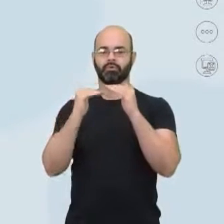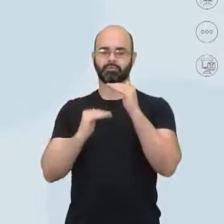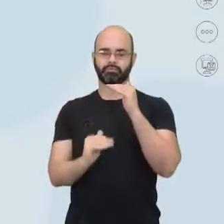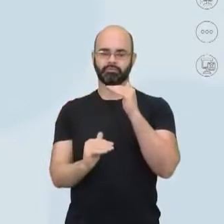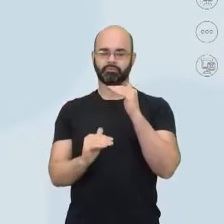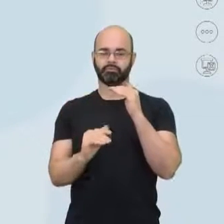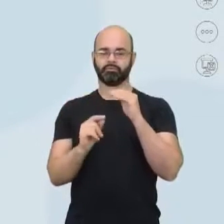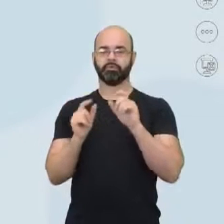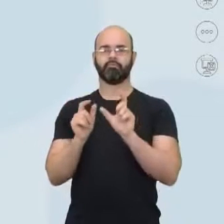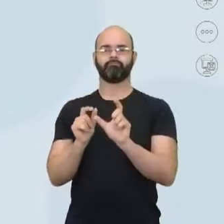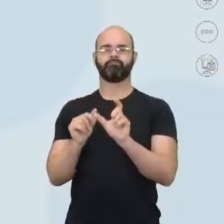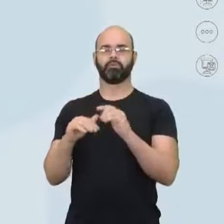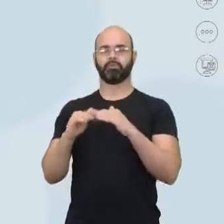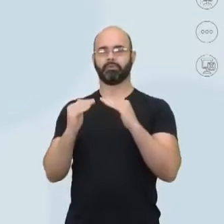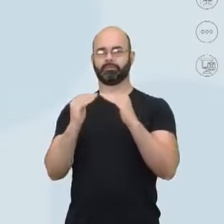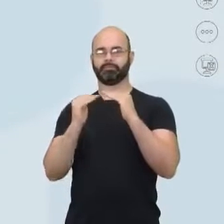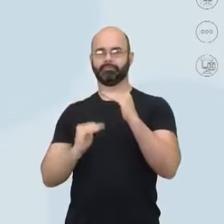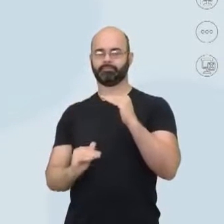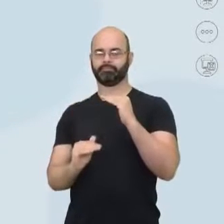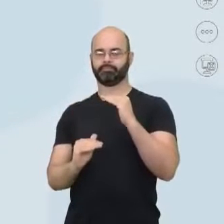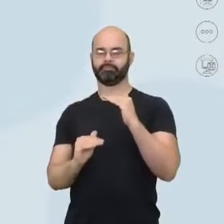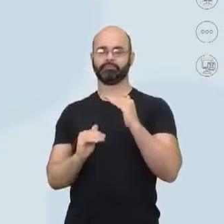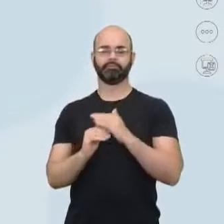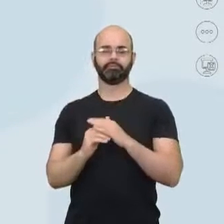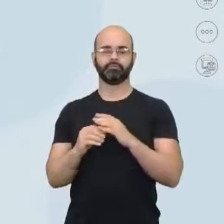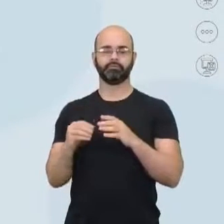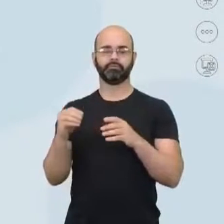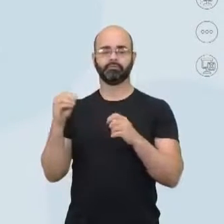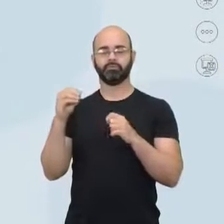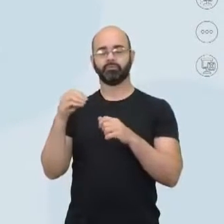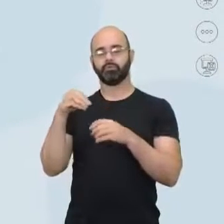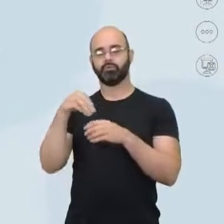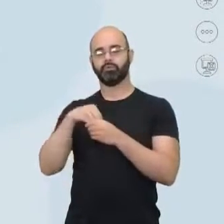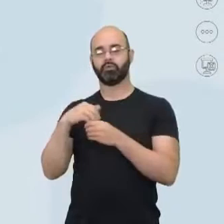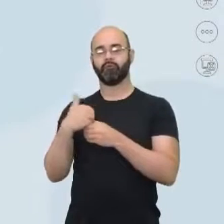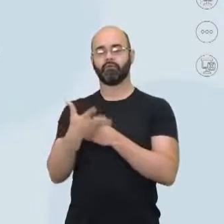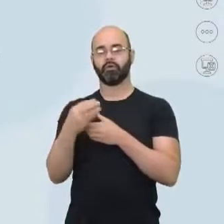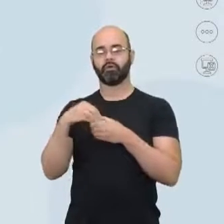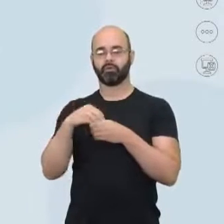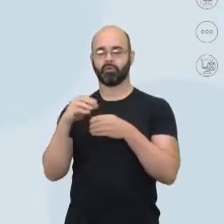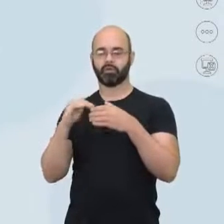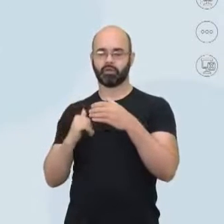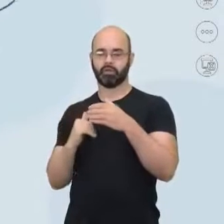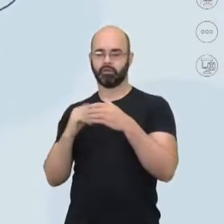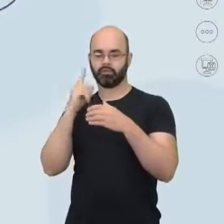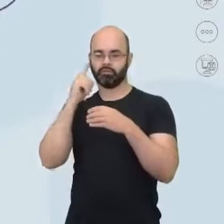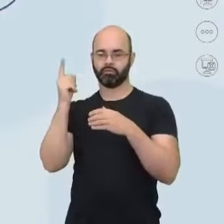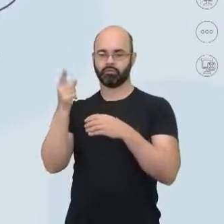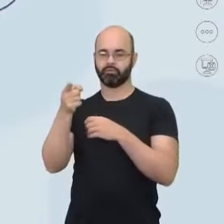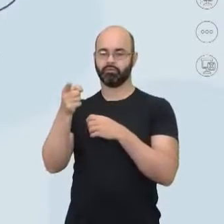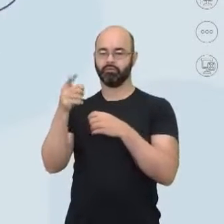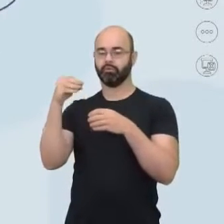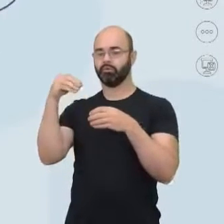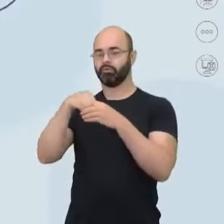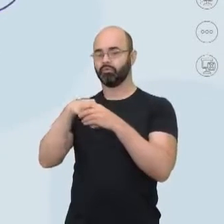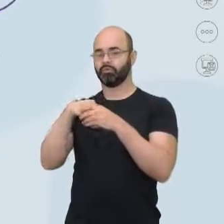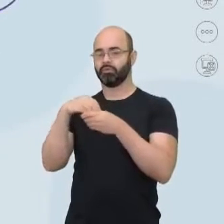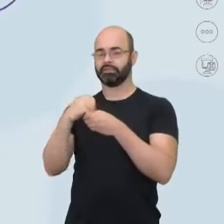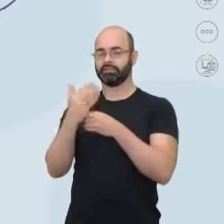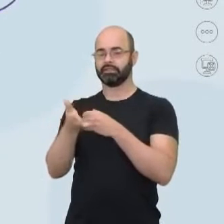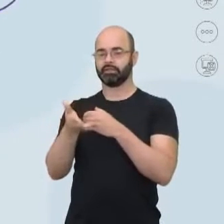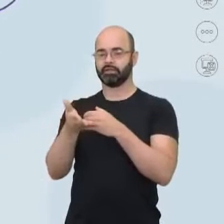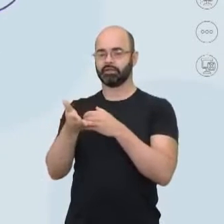manto inferior. Aqui o núcleo externo e o núcleo interno. Tá? O núcleo externo, que ele